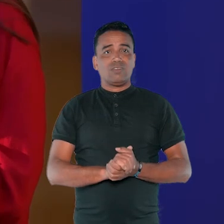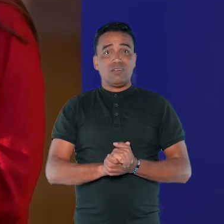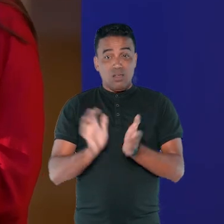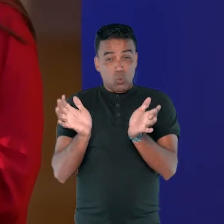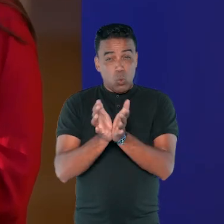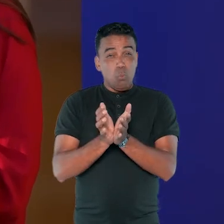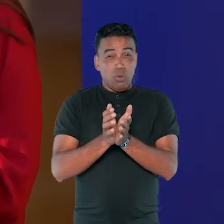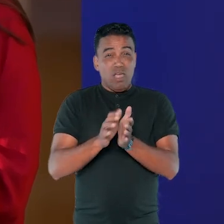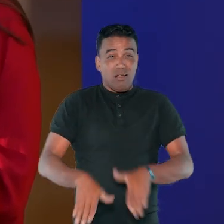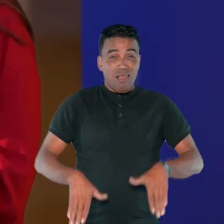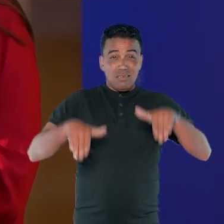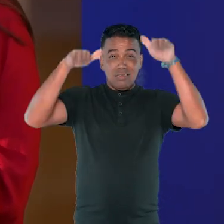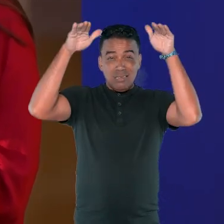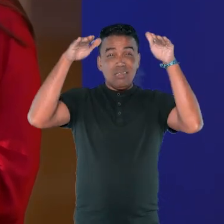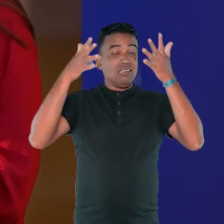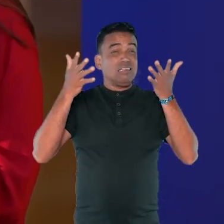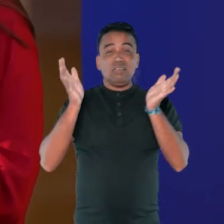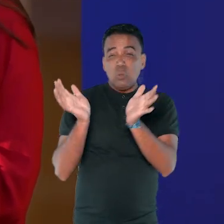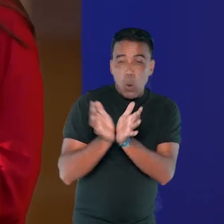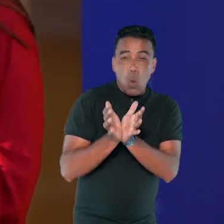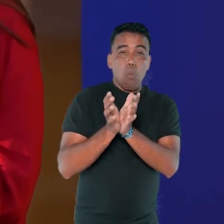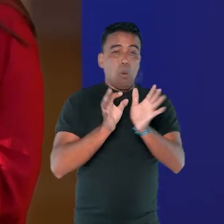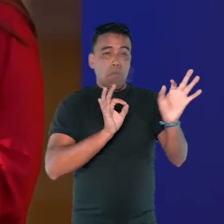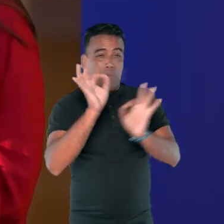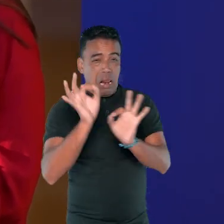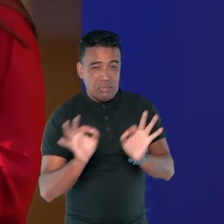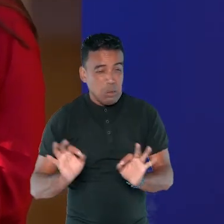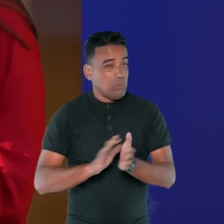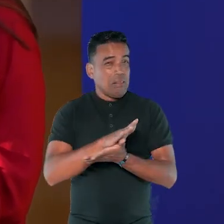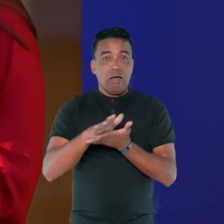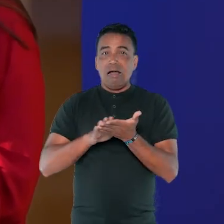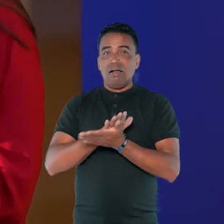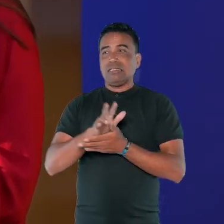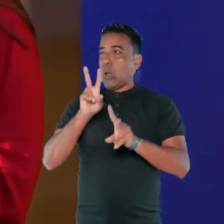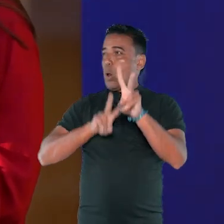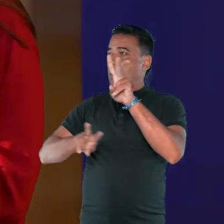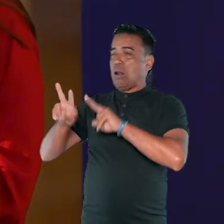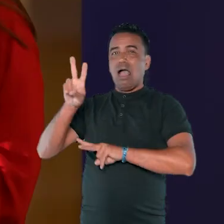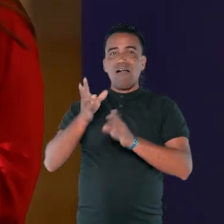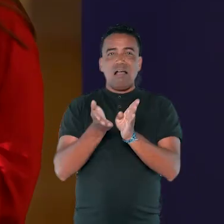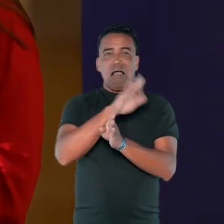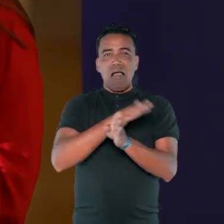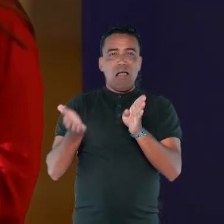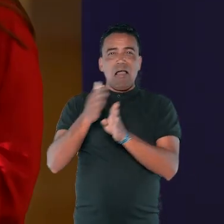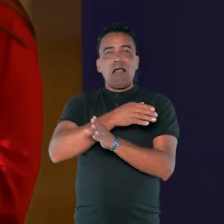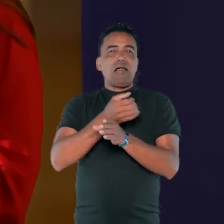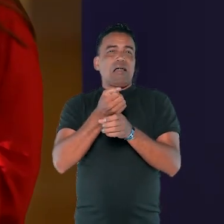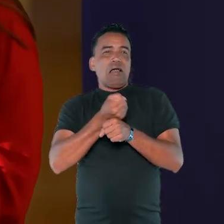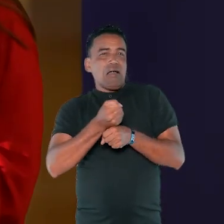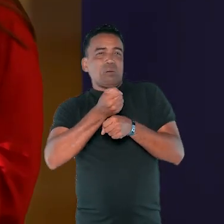mal aprendidas e classes despreparadas. Olhávamos ávidos o calendário, éramos